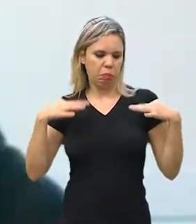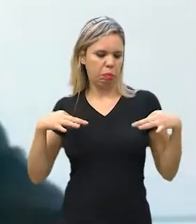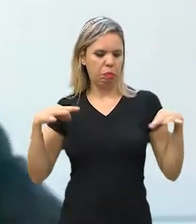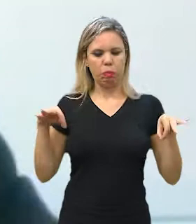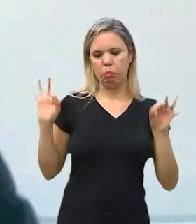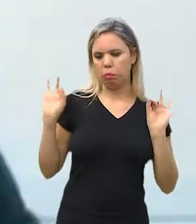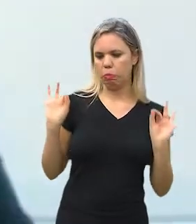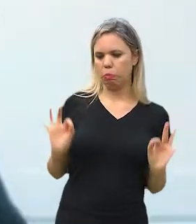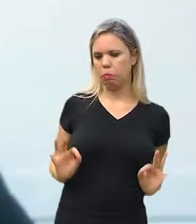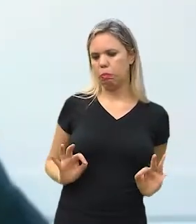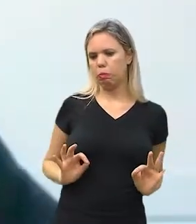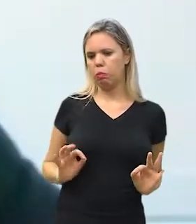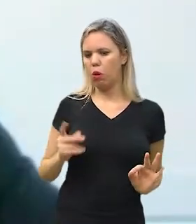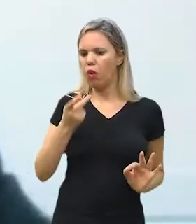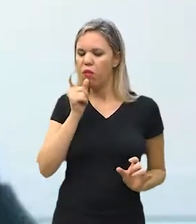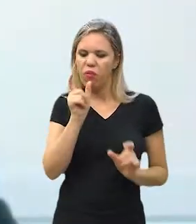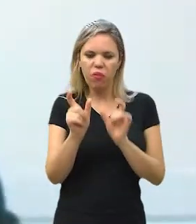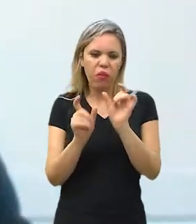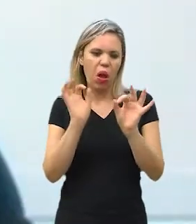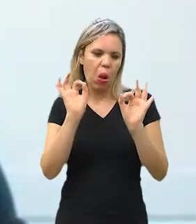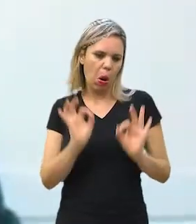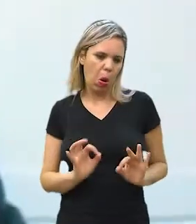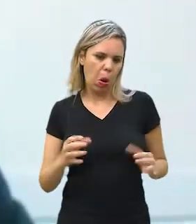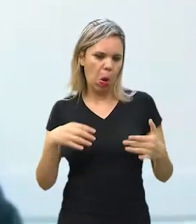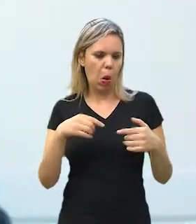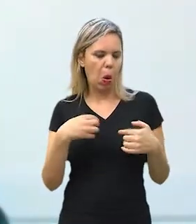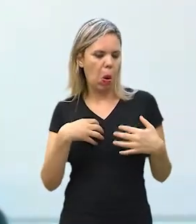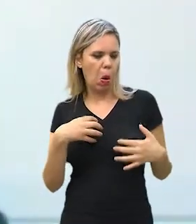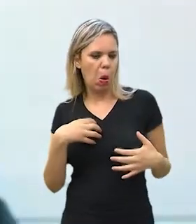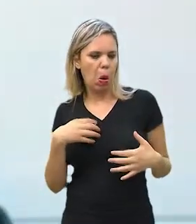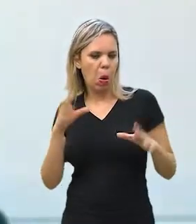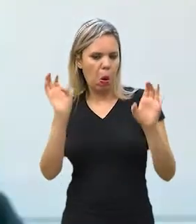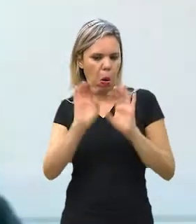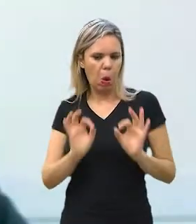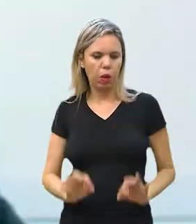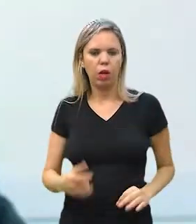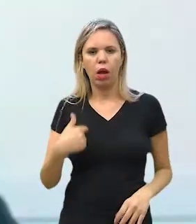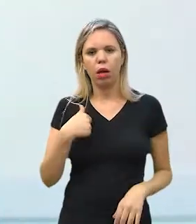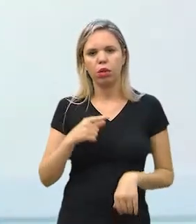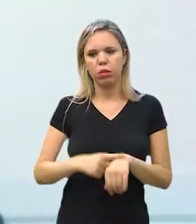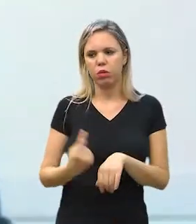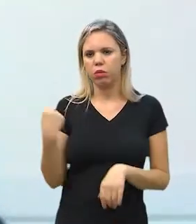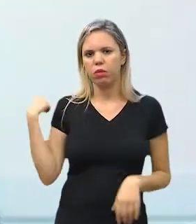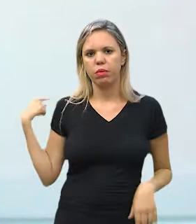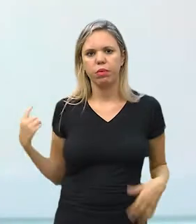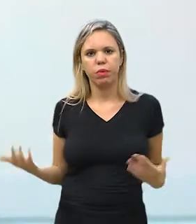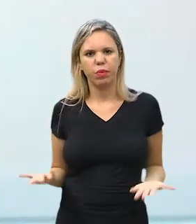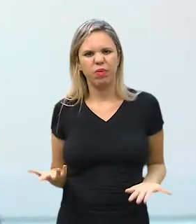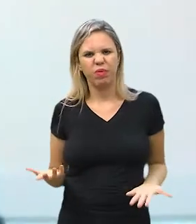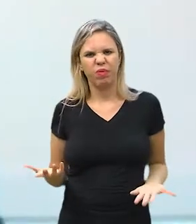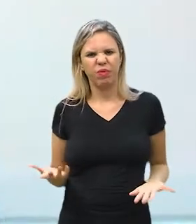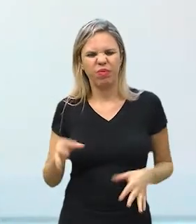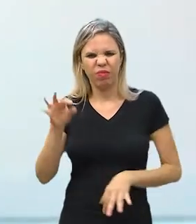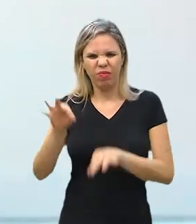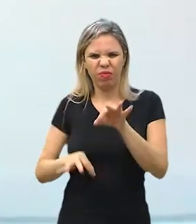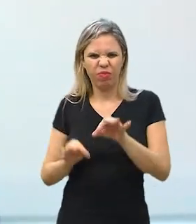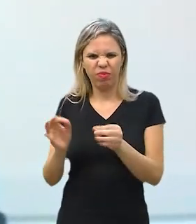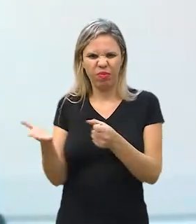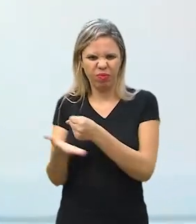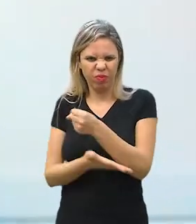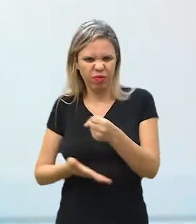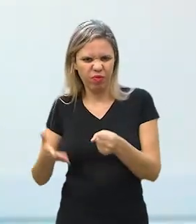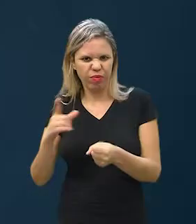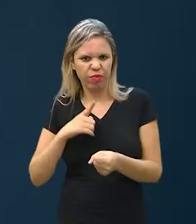até bem vestido, um pessoal que fala bem, um pessoal que se sente ter uma estrutura. Eu, naquele momento, tinha